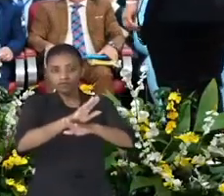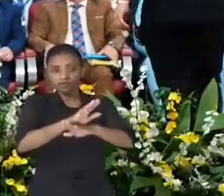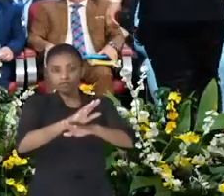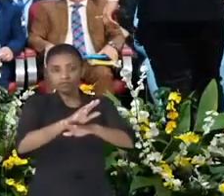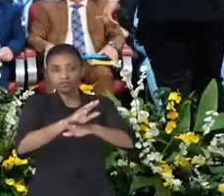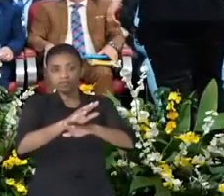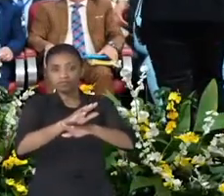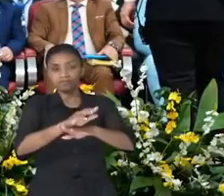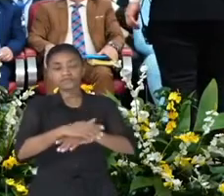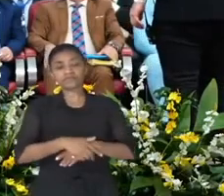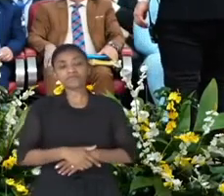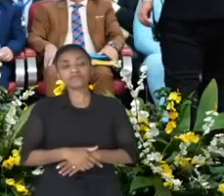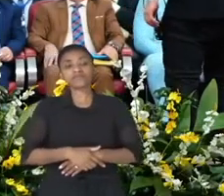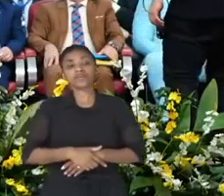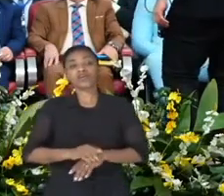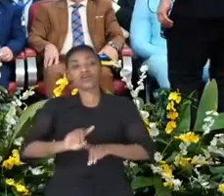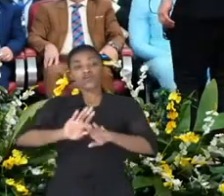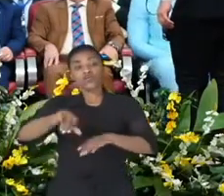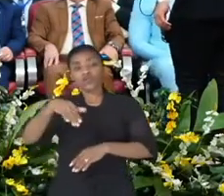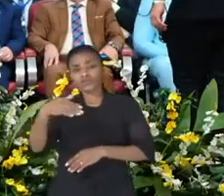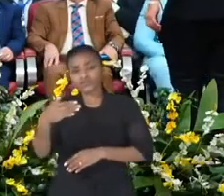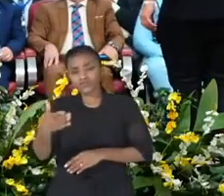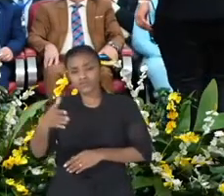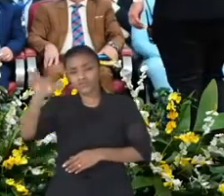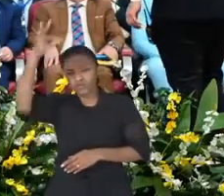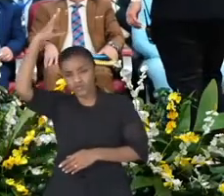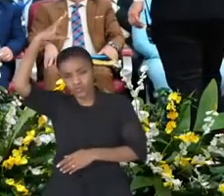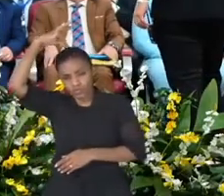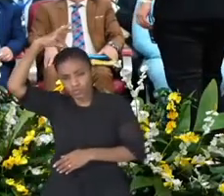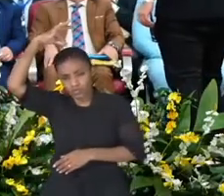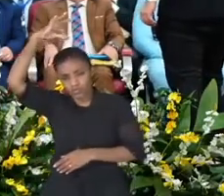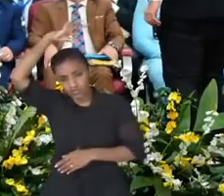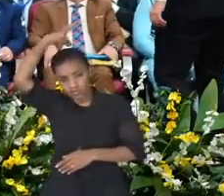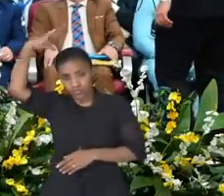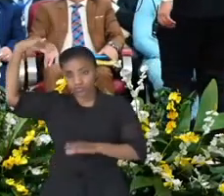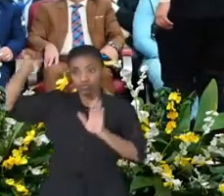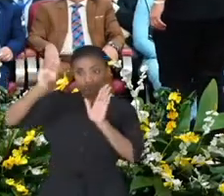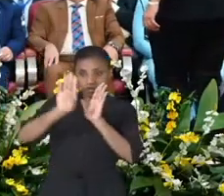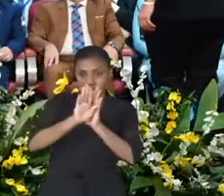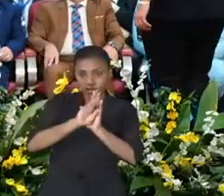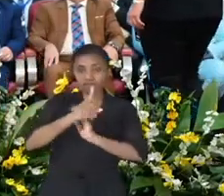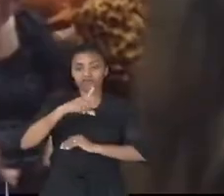falta. Todavia, quando ele chegar, vai ter o mesmo processo.